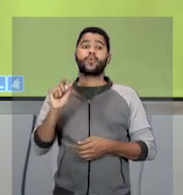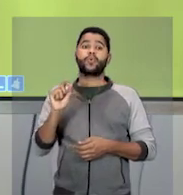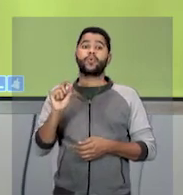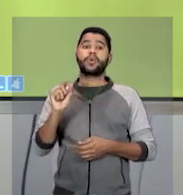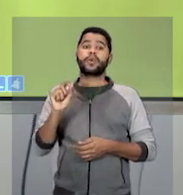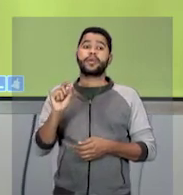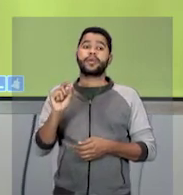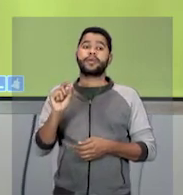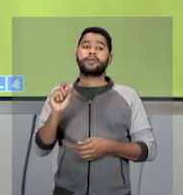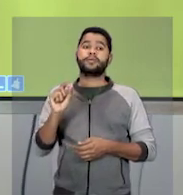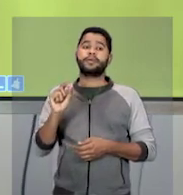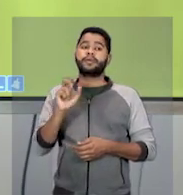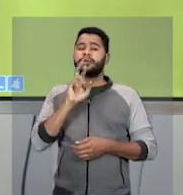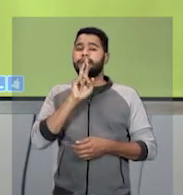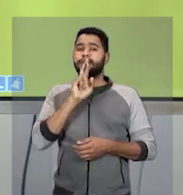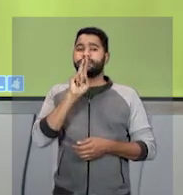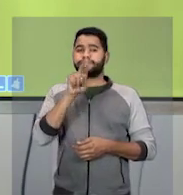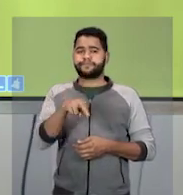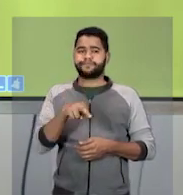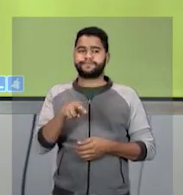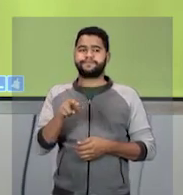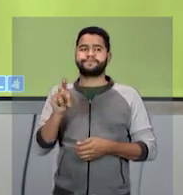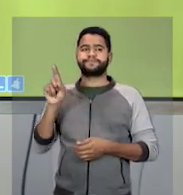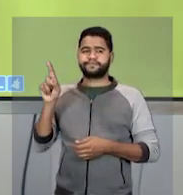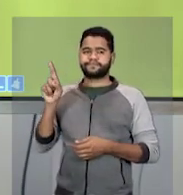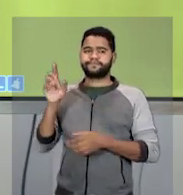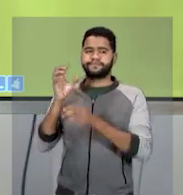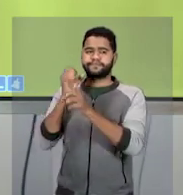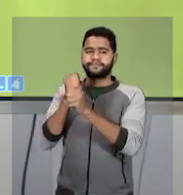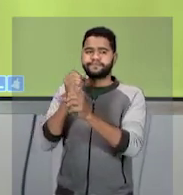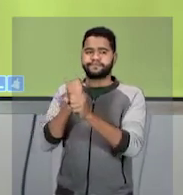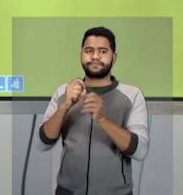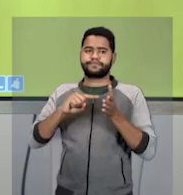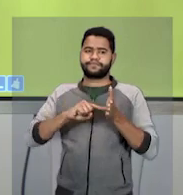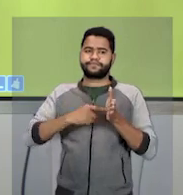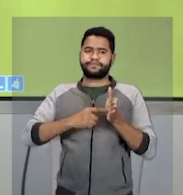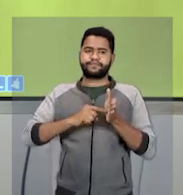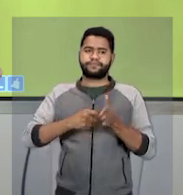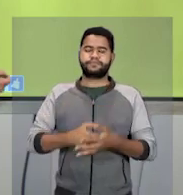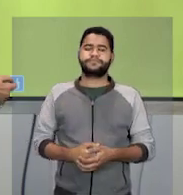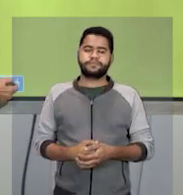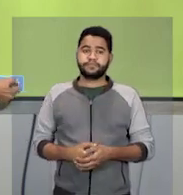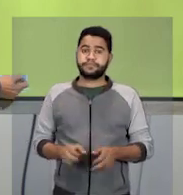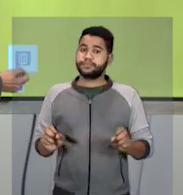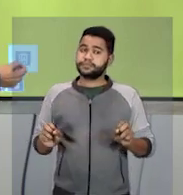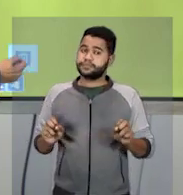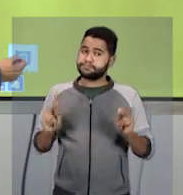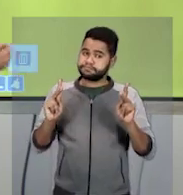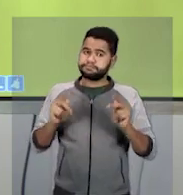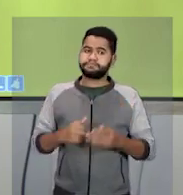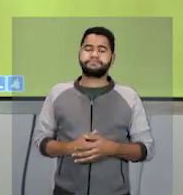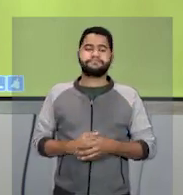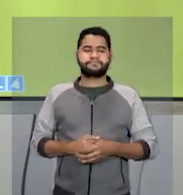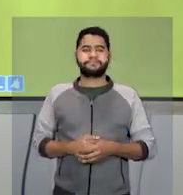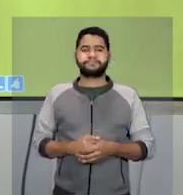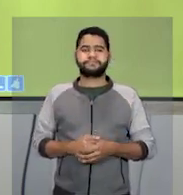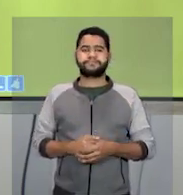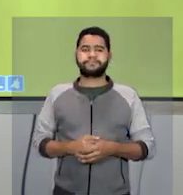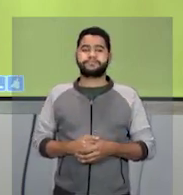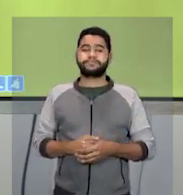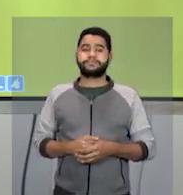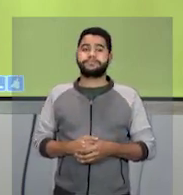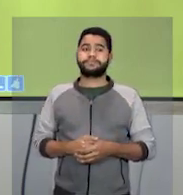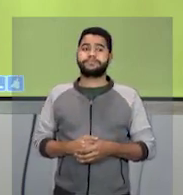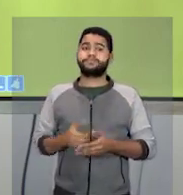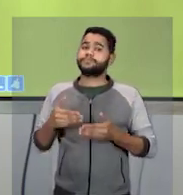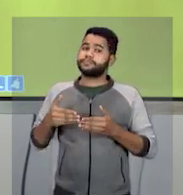que o resultado dessa operação matemática. Ok, então, a